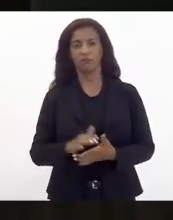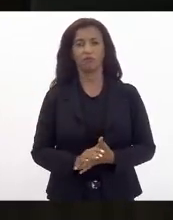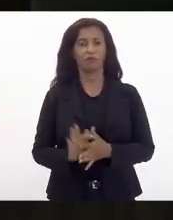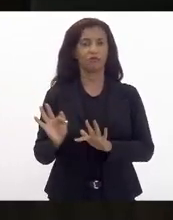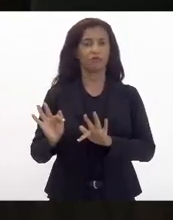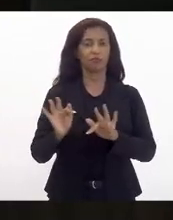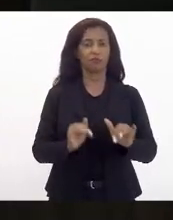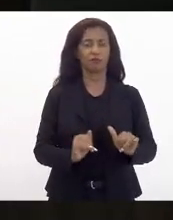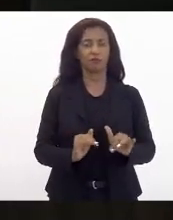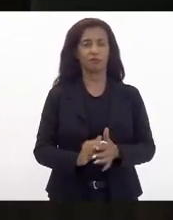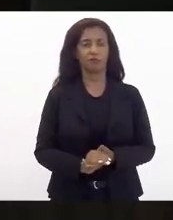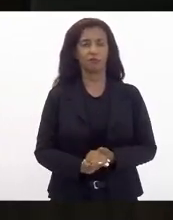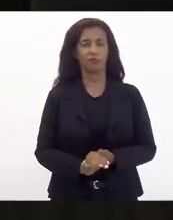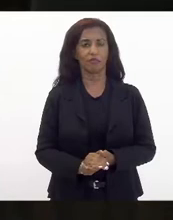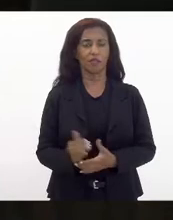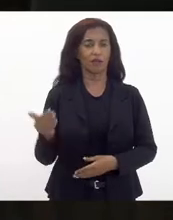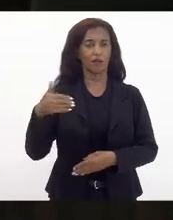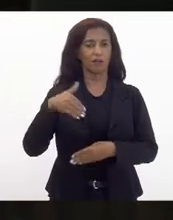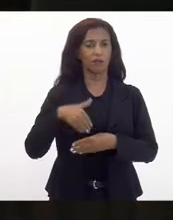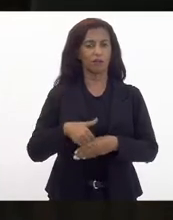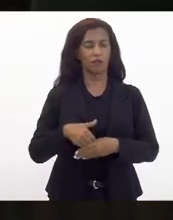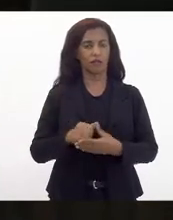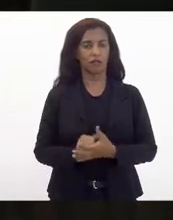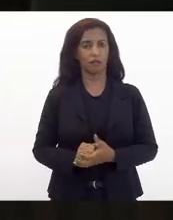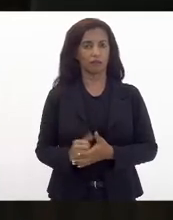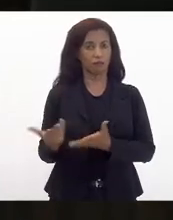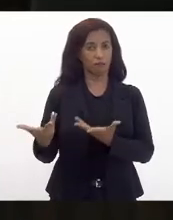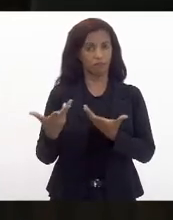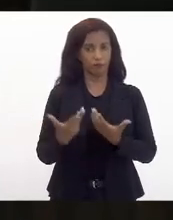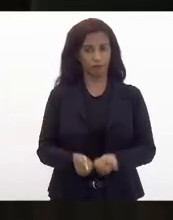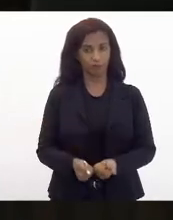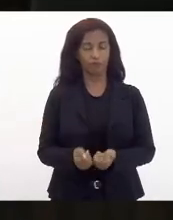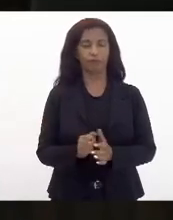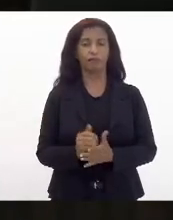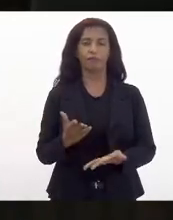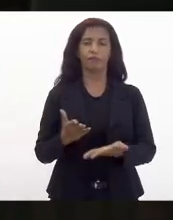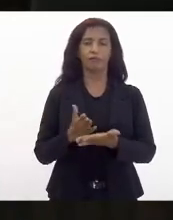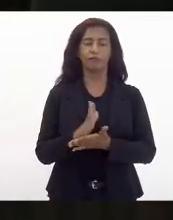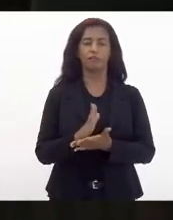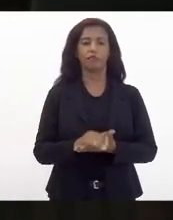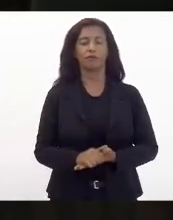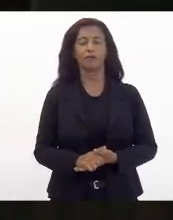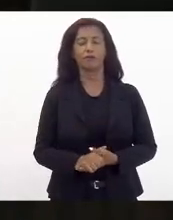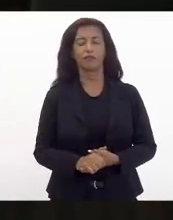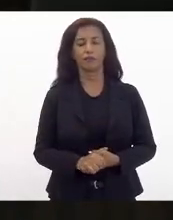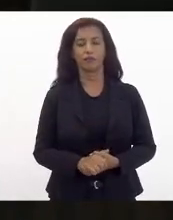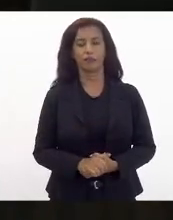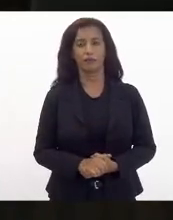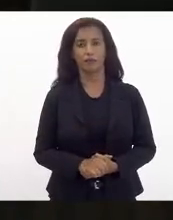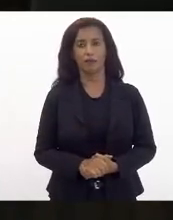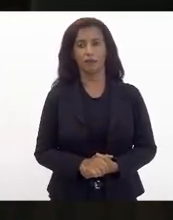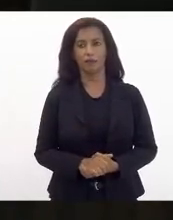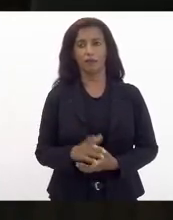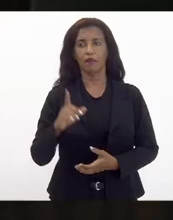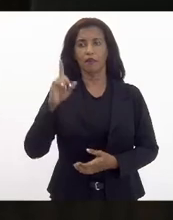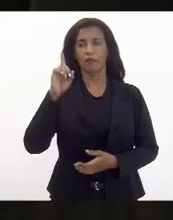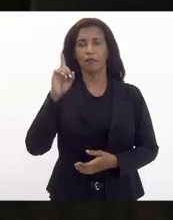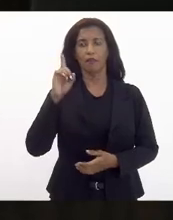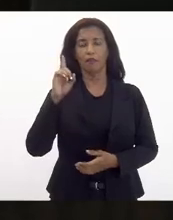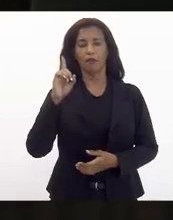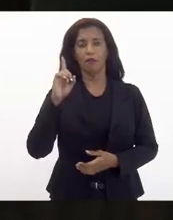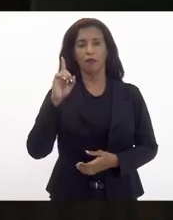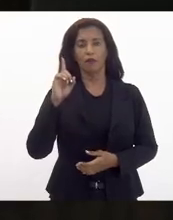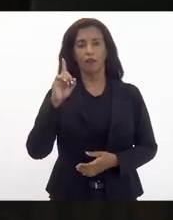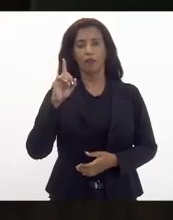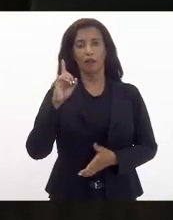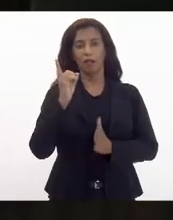discutir encerrada a inscrição em votação seus que a própria mão desse Como estão aprovado vai à promulgação da declaração de voto